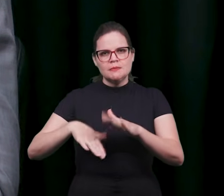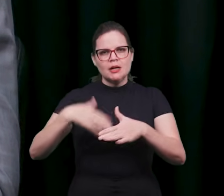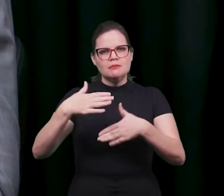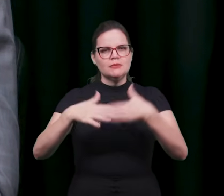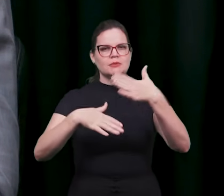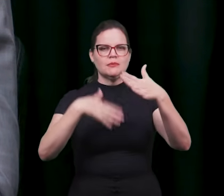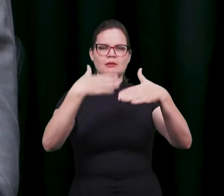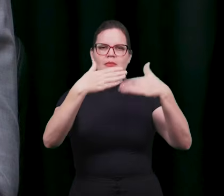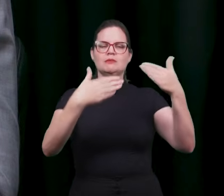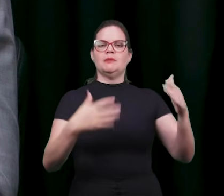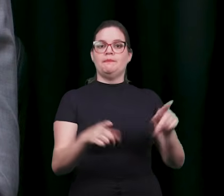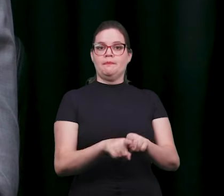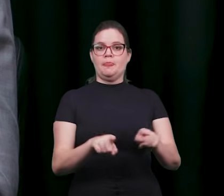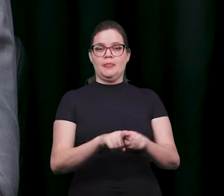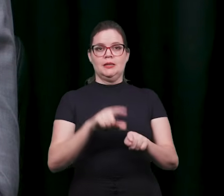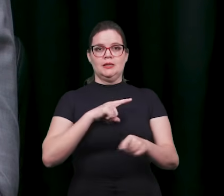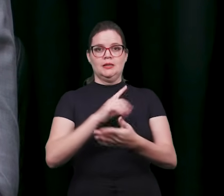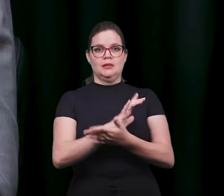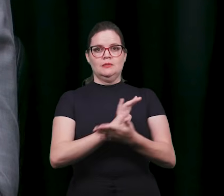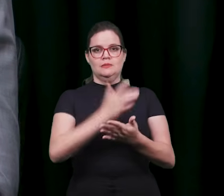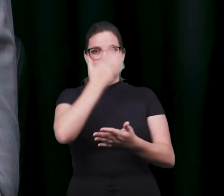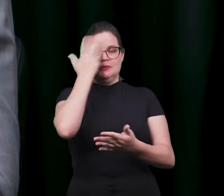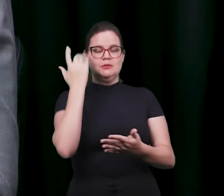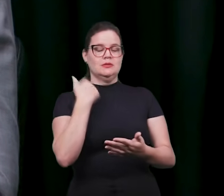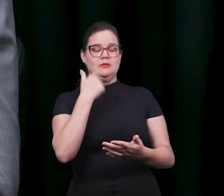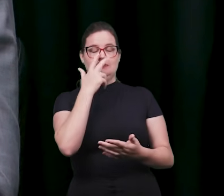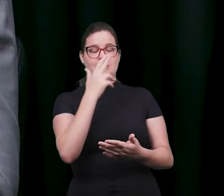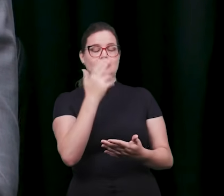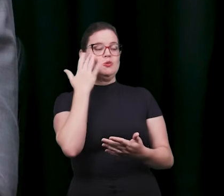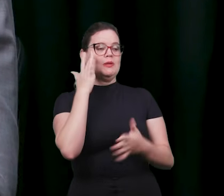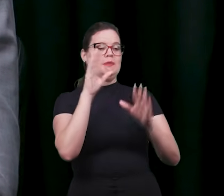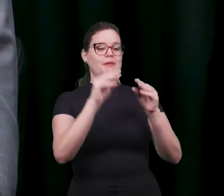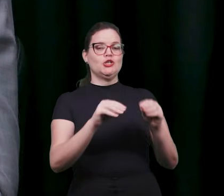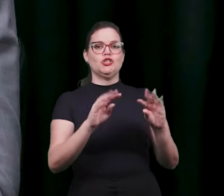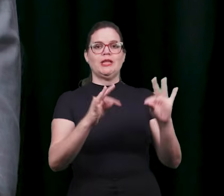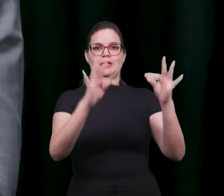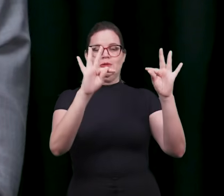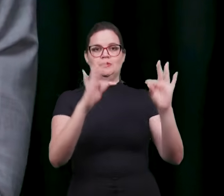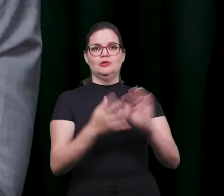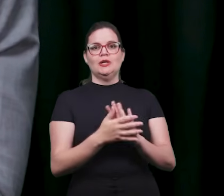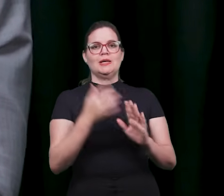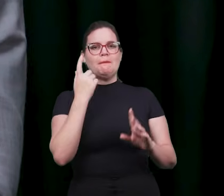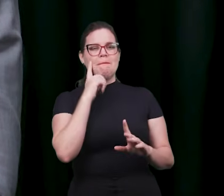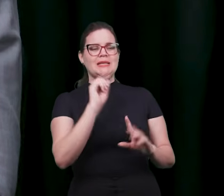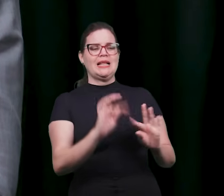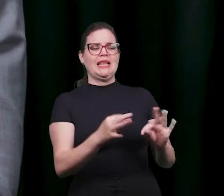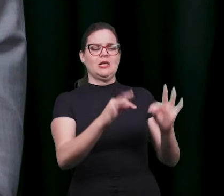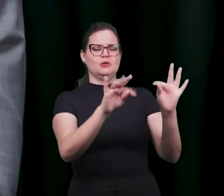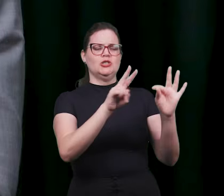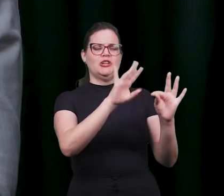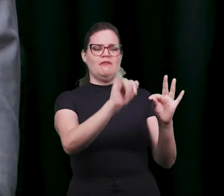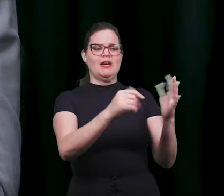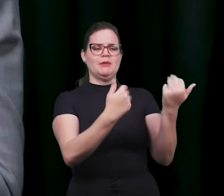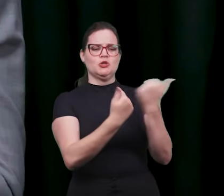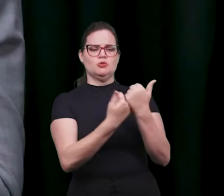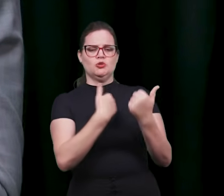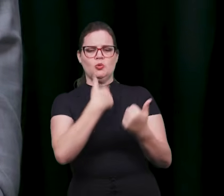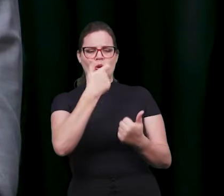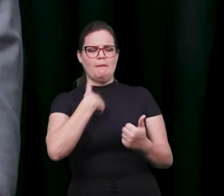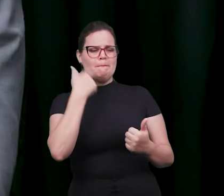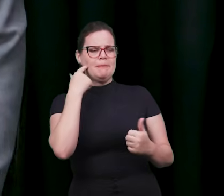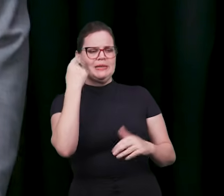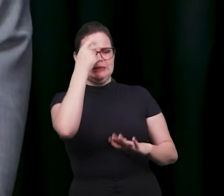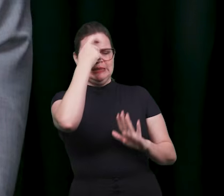quando você alguns brigam com a tecnologia, porque nós achamos muitas vezes que a tecnologia vai substituir o homem, a gente olha a IA e tantas outras